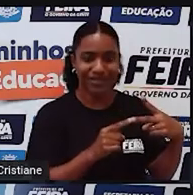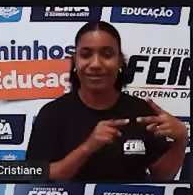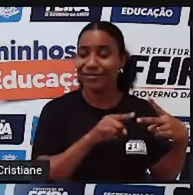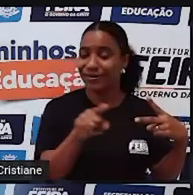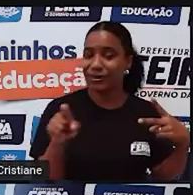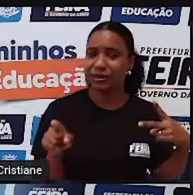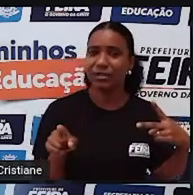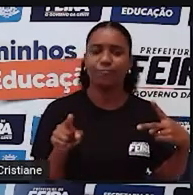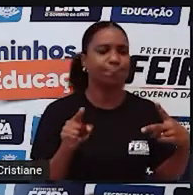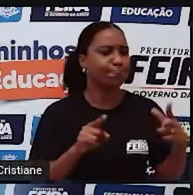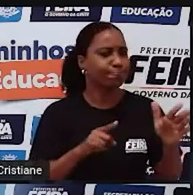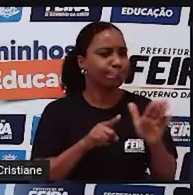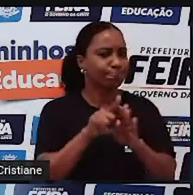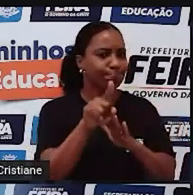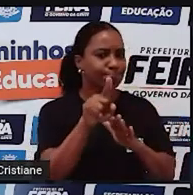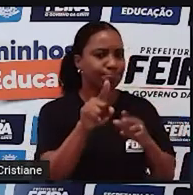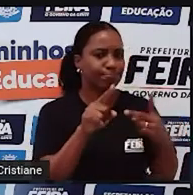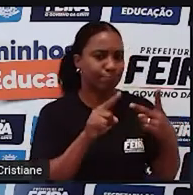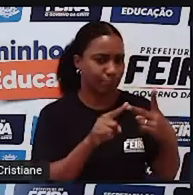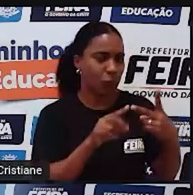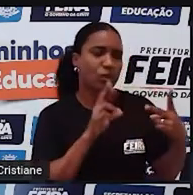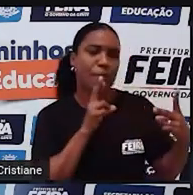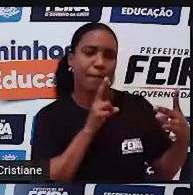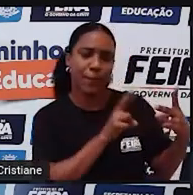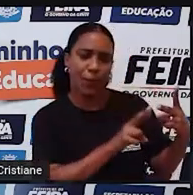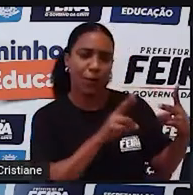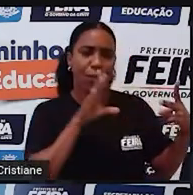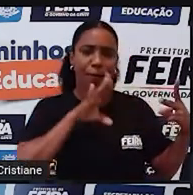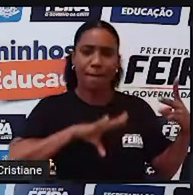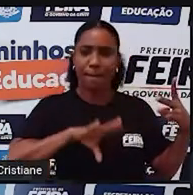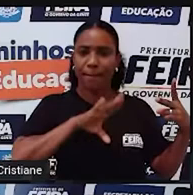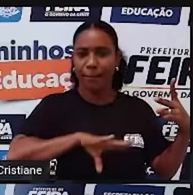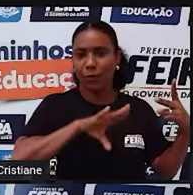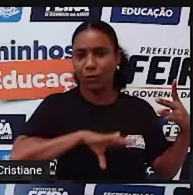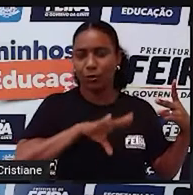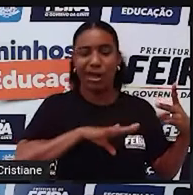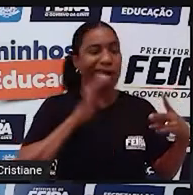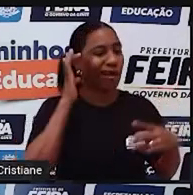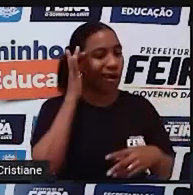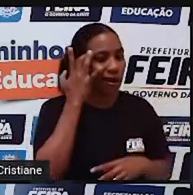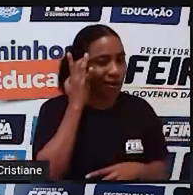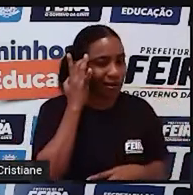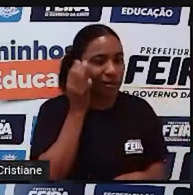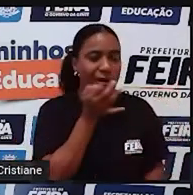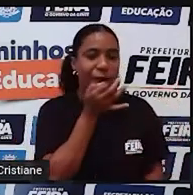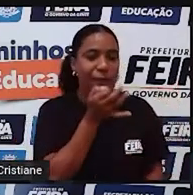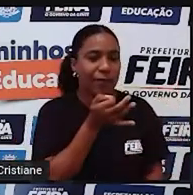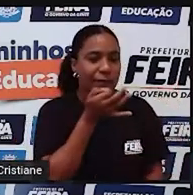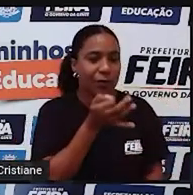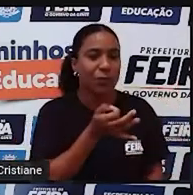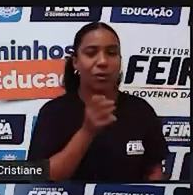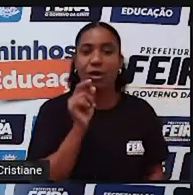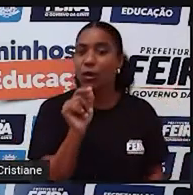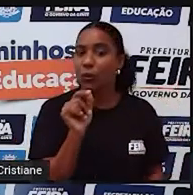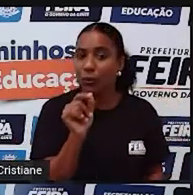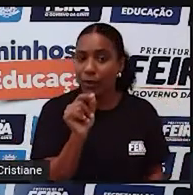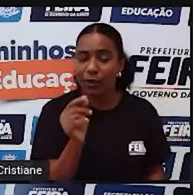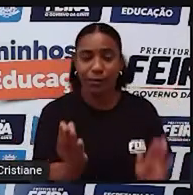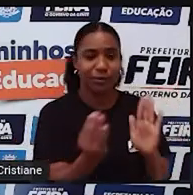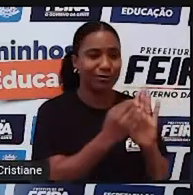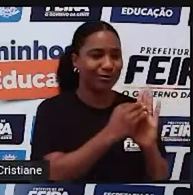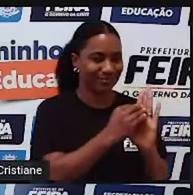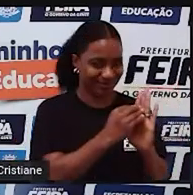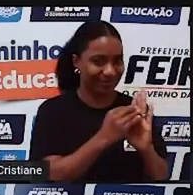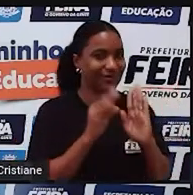e coloque a resposta, pode ser em português, tá? De acordo com seus conhecimentos. Porque essas perguntas irão direcionar